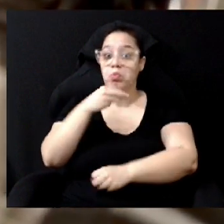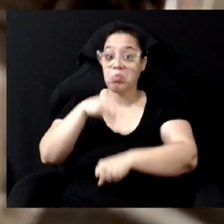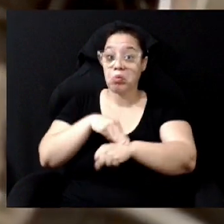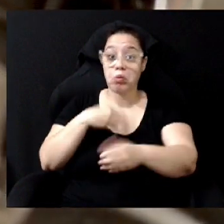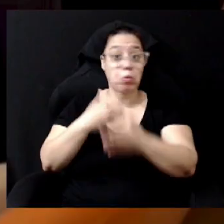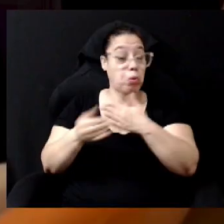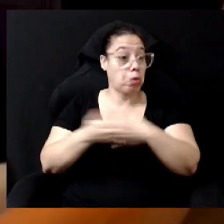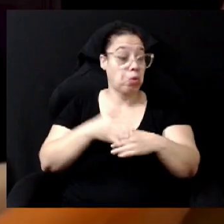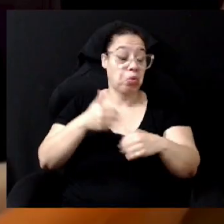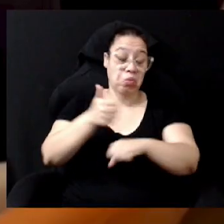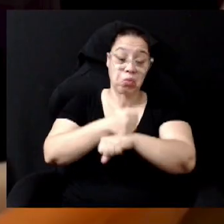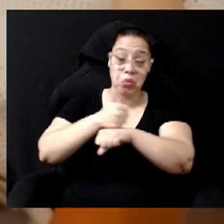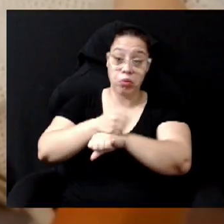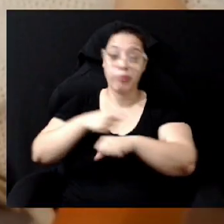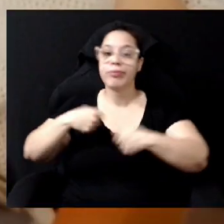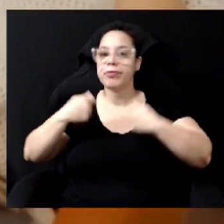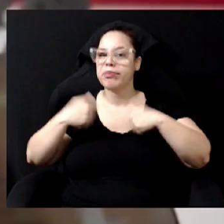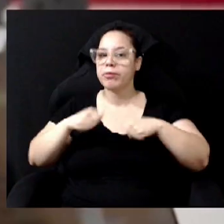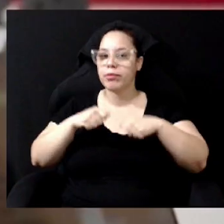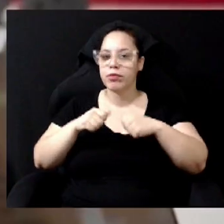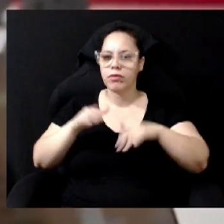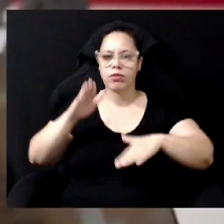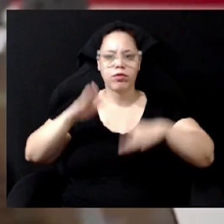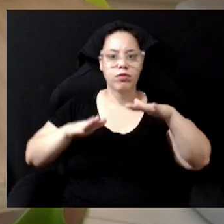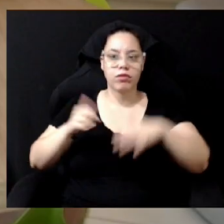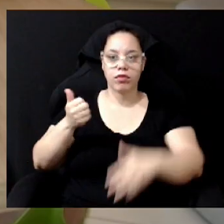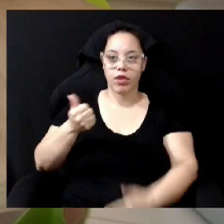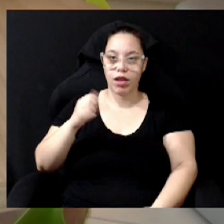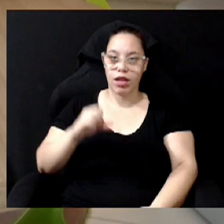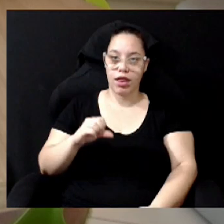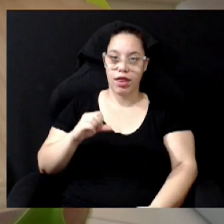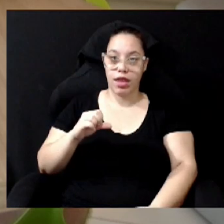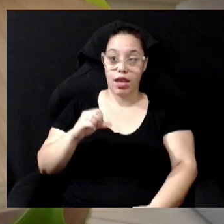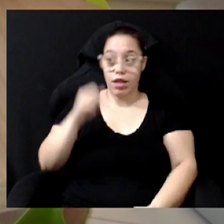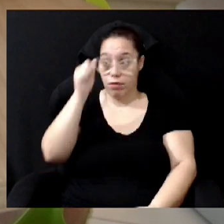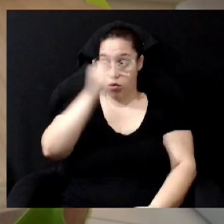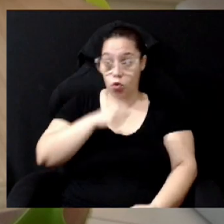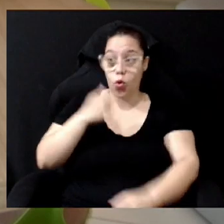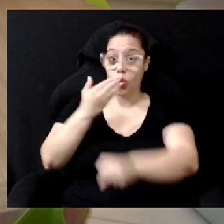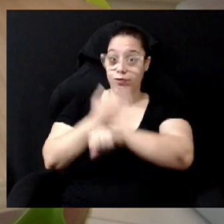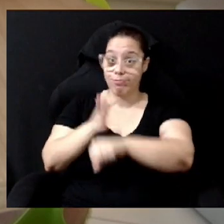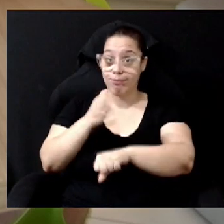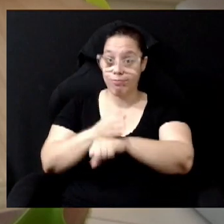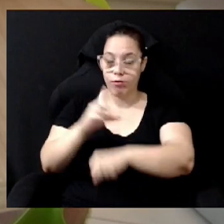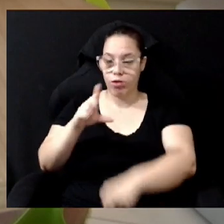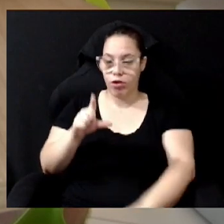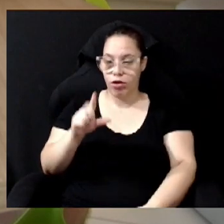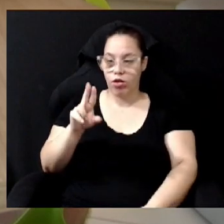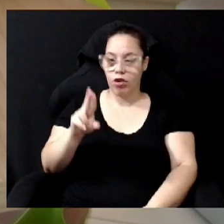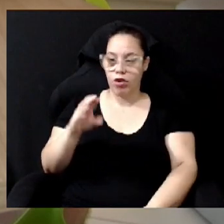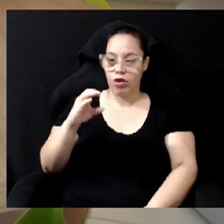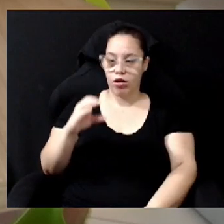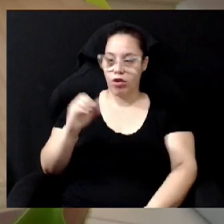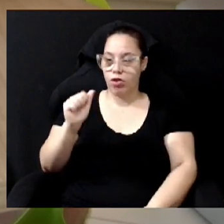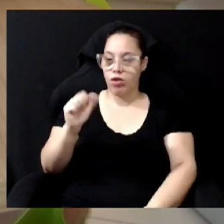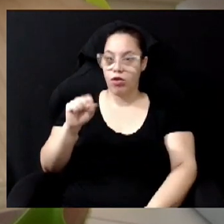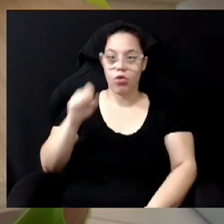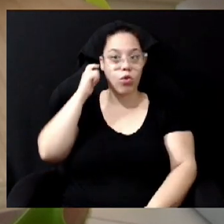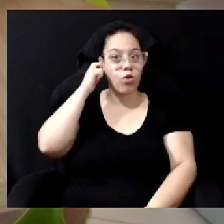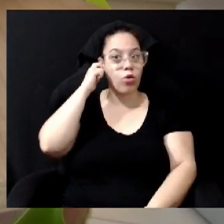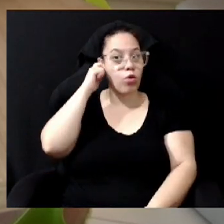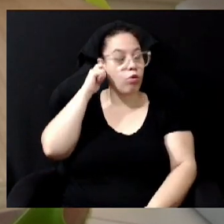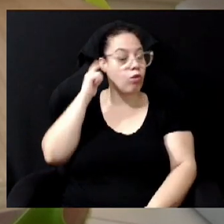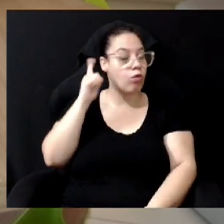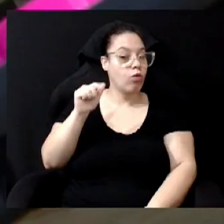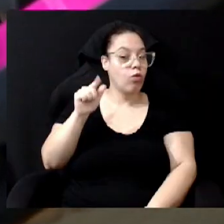são necessárias aproximadamente 10.000 horas de prática. Lucas é uma pessoa que se considera outlier. O desenvolvedor de